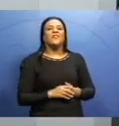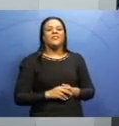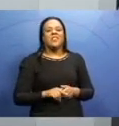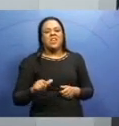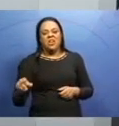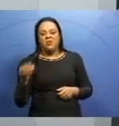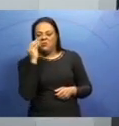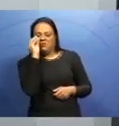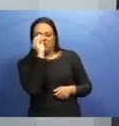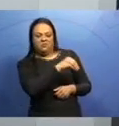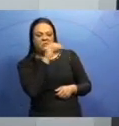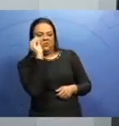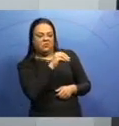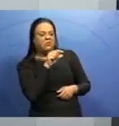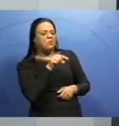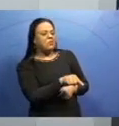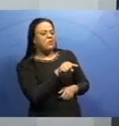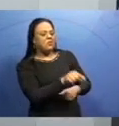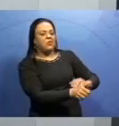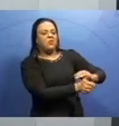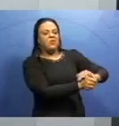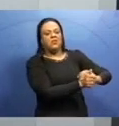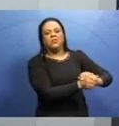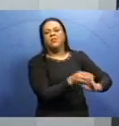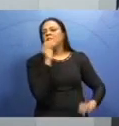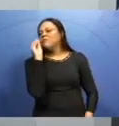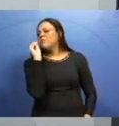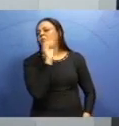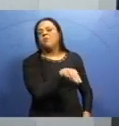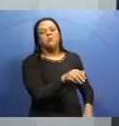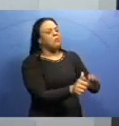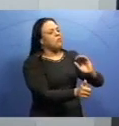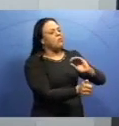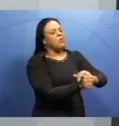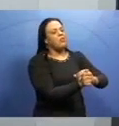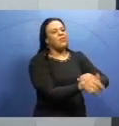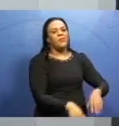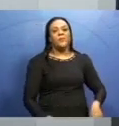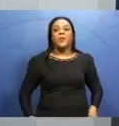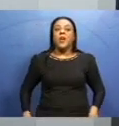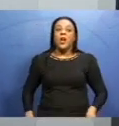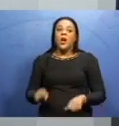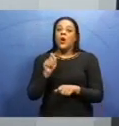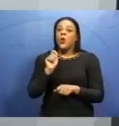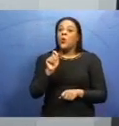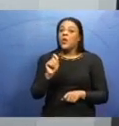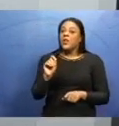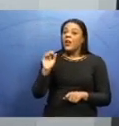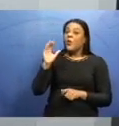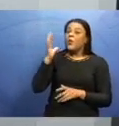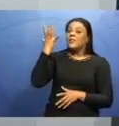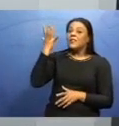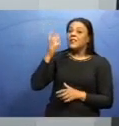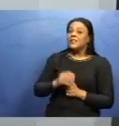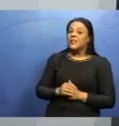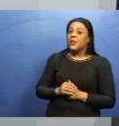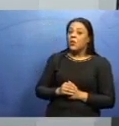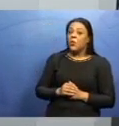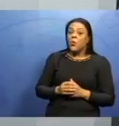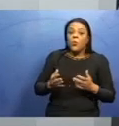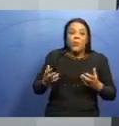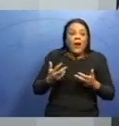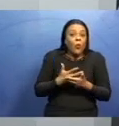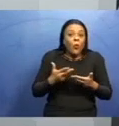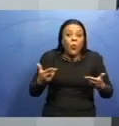Desfazendo, né, gente? Lembrando bem, ela estava desfazendo. Só que aconteceu o que parecia ser